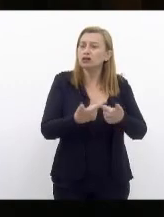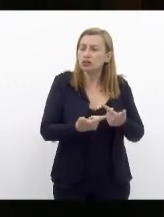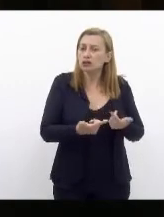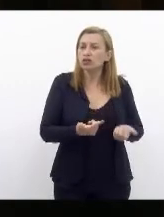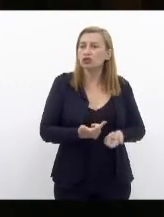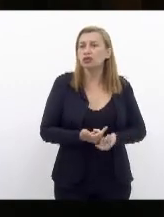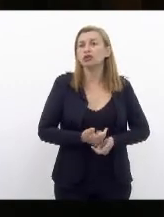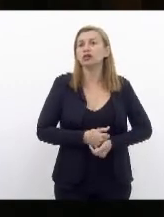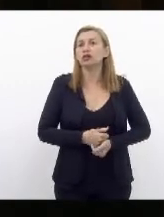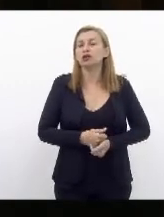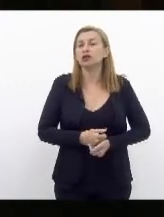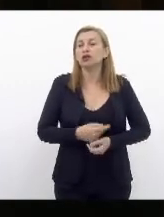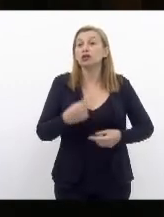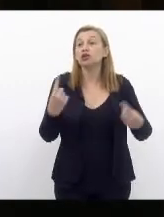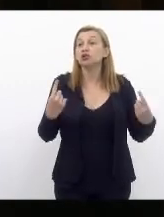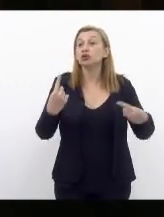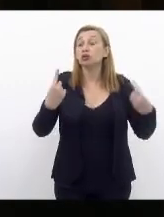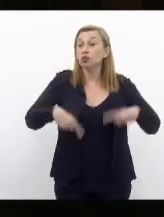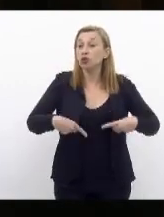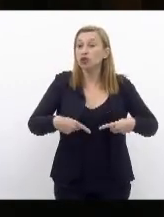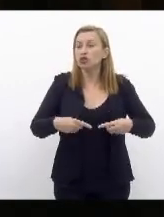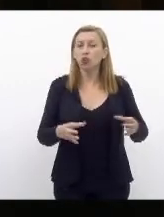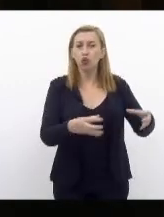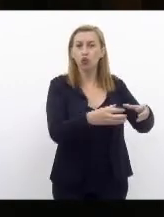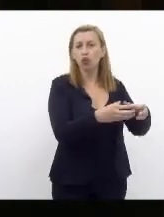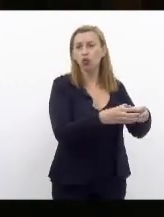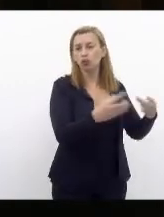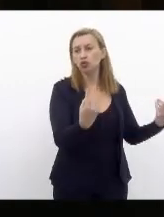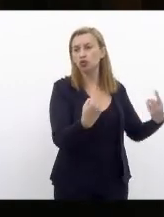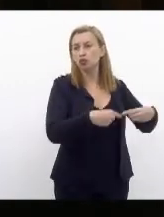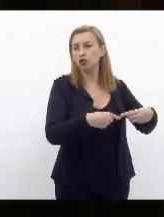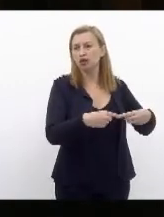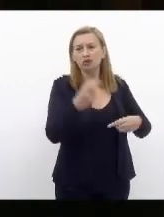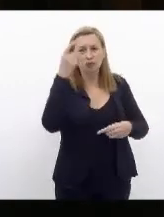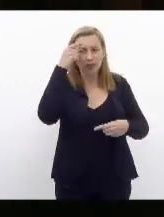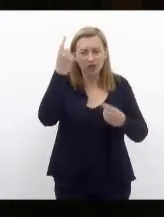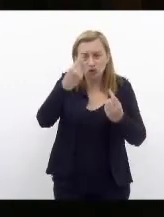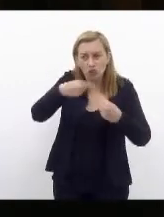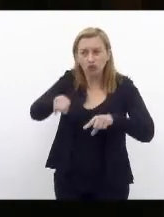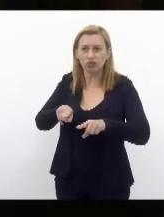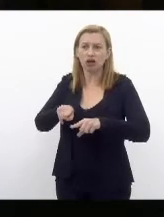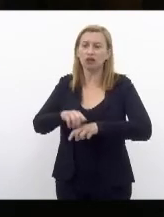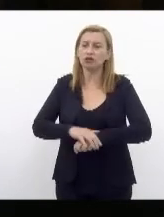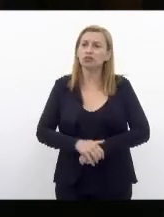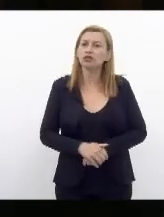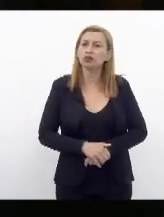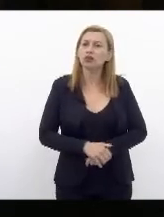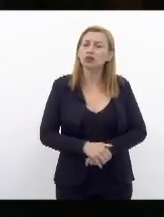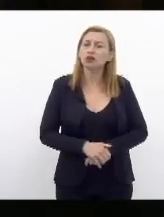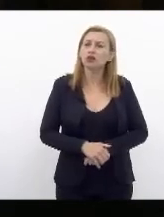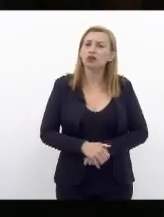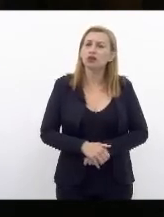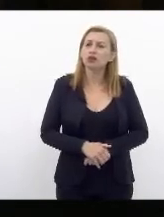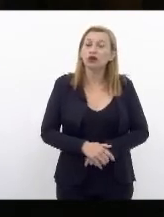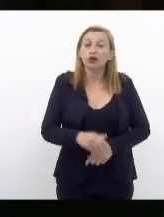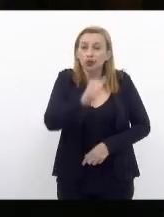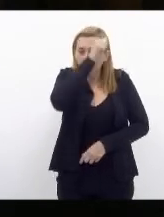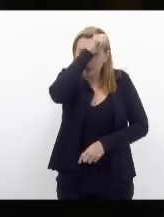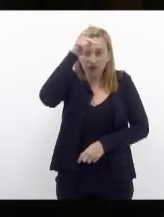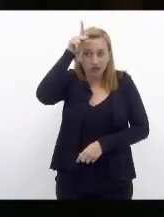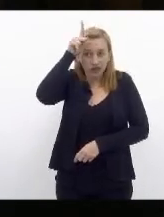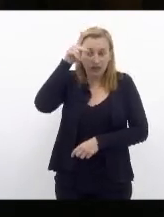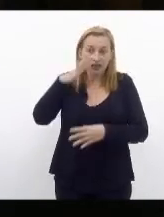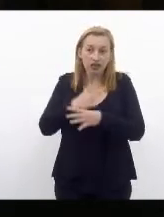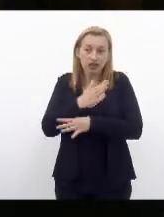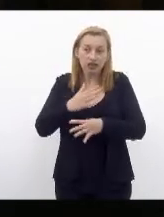política, porque são de grupos políticos contrários, do prefeito da cidade